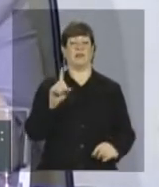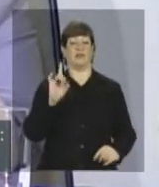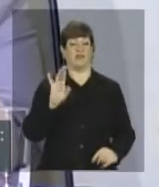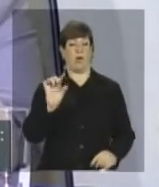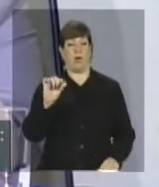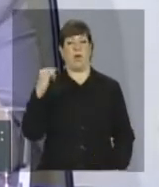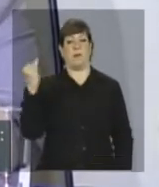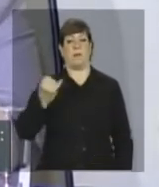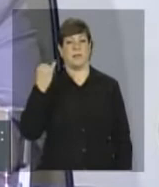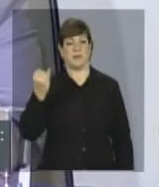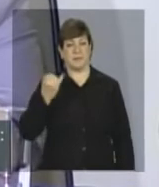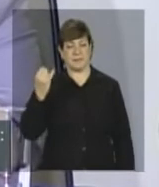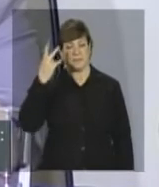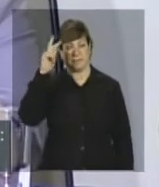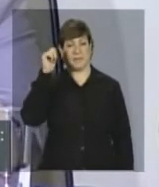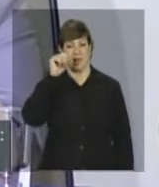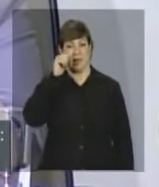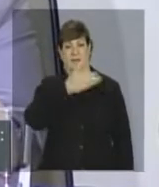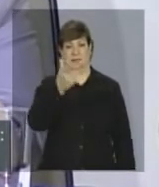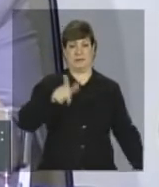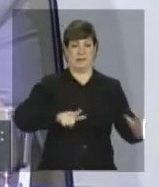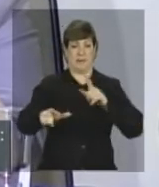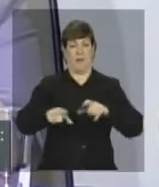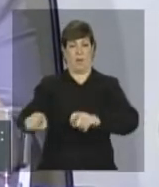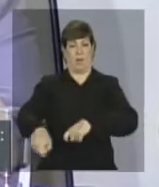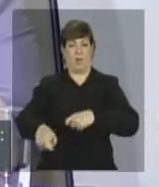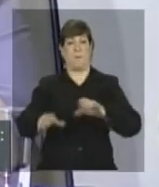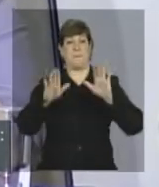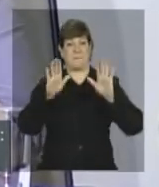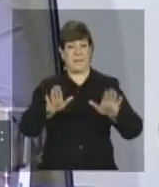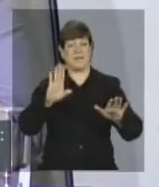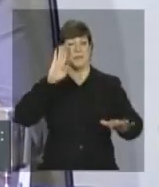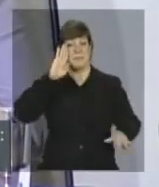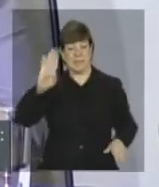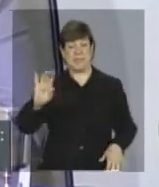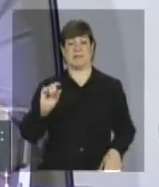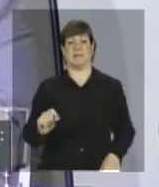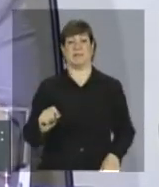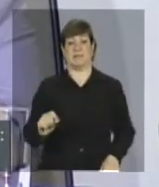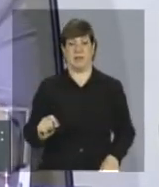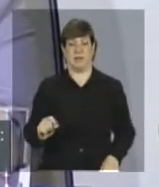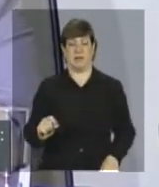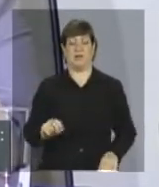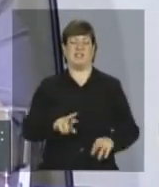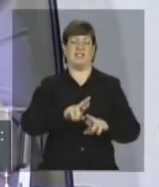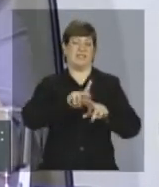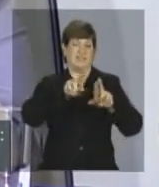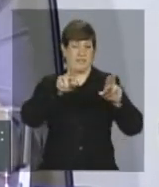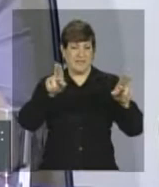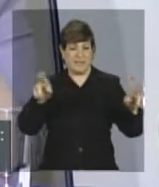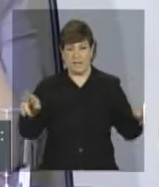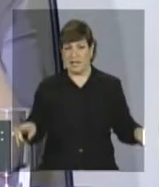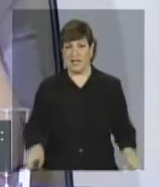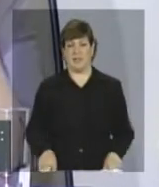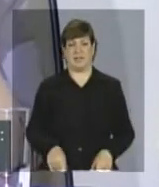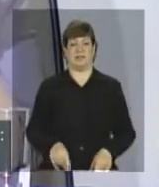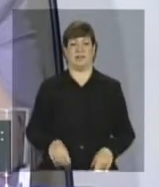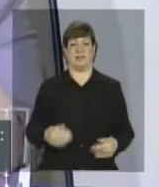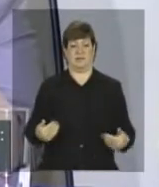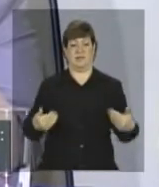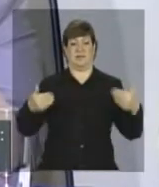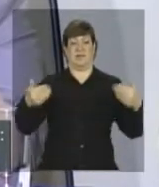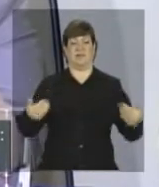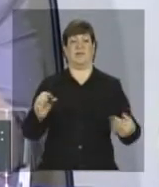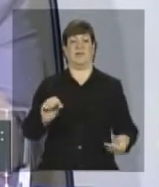a importância das trabalhadoras rurais, mas, sobretudo, as diversas frentes